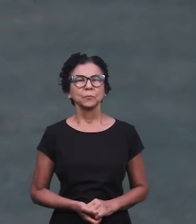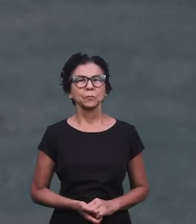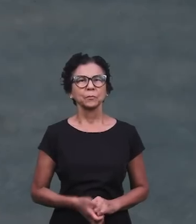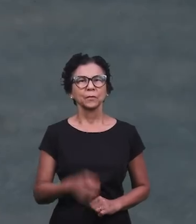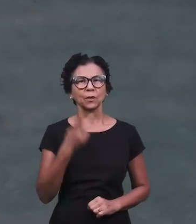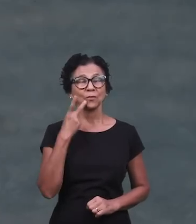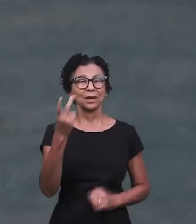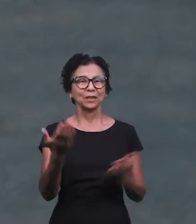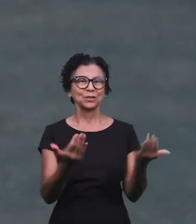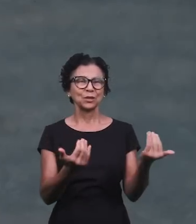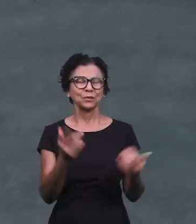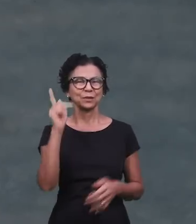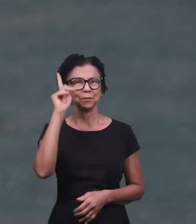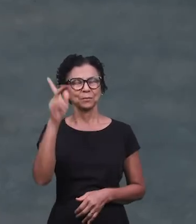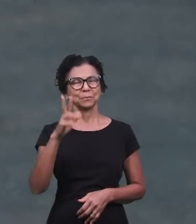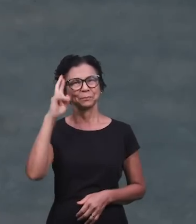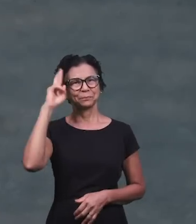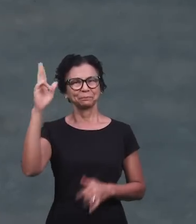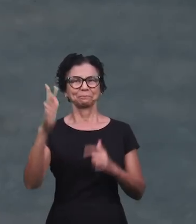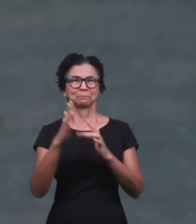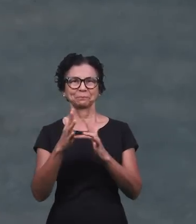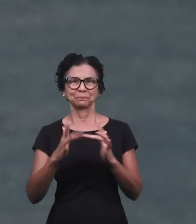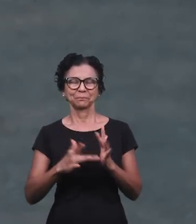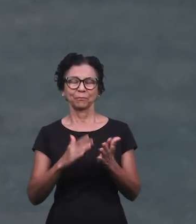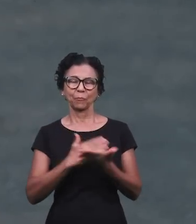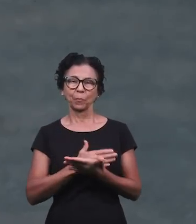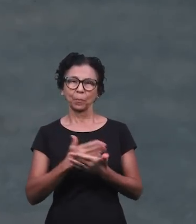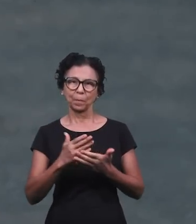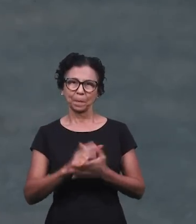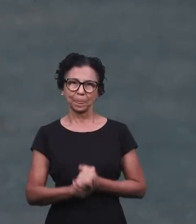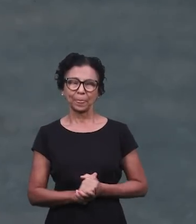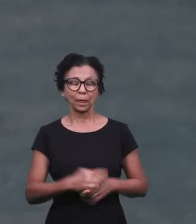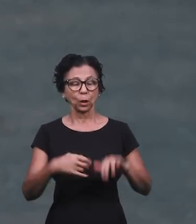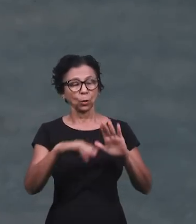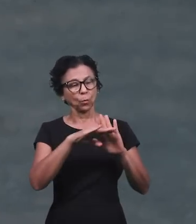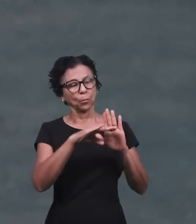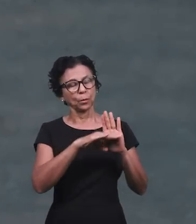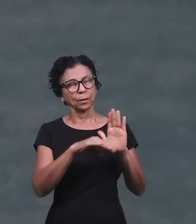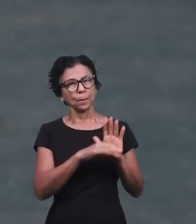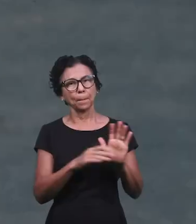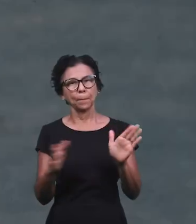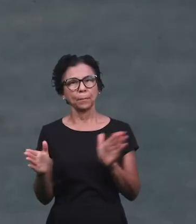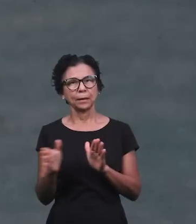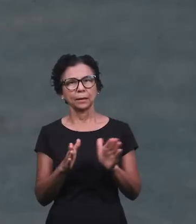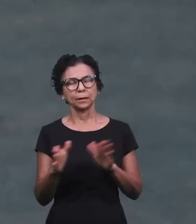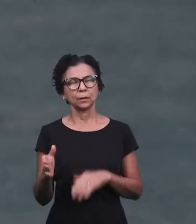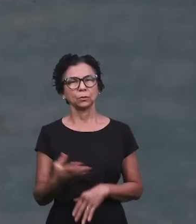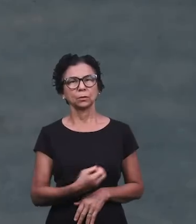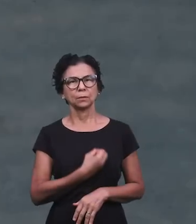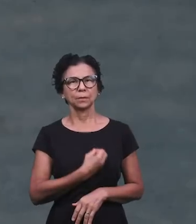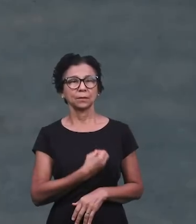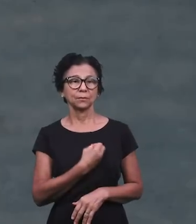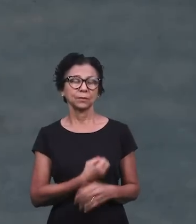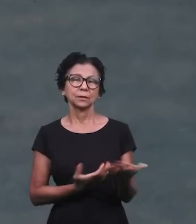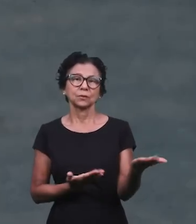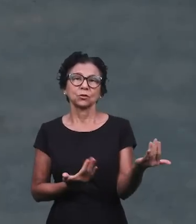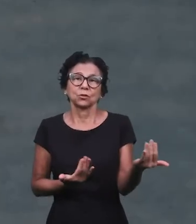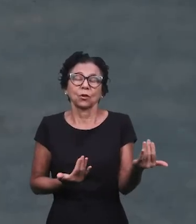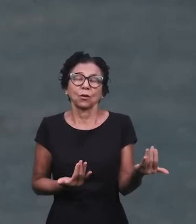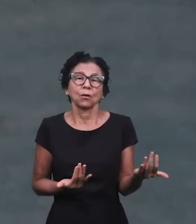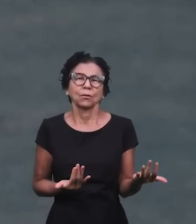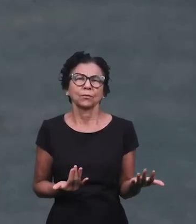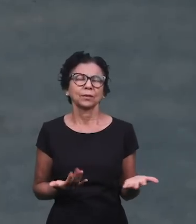Fala, jovem, a paz do Senhor Jesus. Estamos começando mais uma edição do programa Os Dias da Minha Mocidade. Os Dias